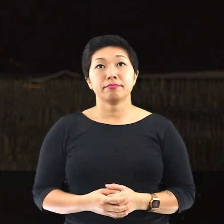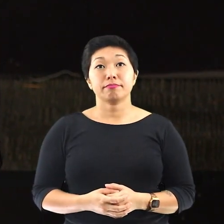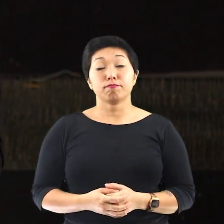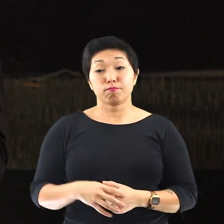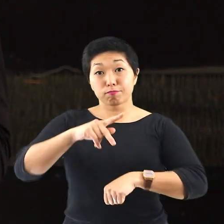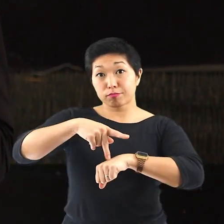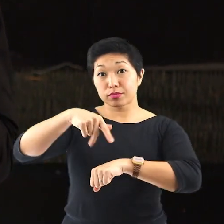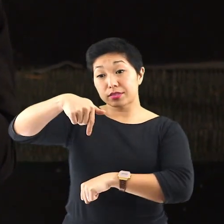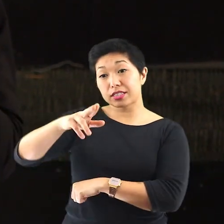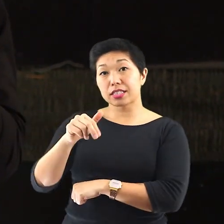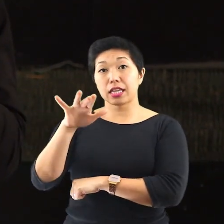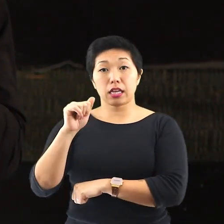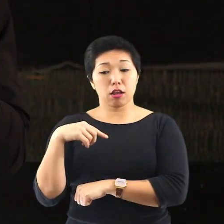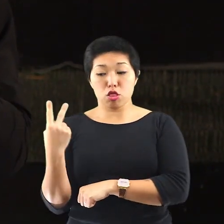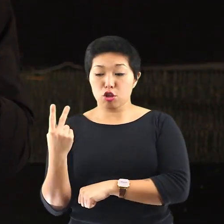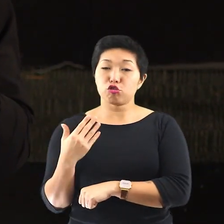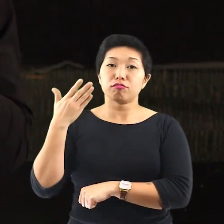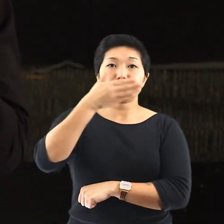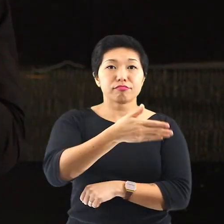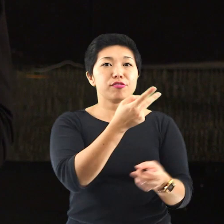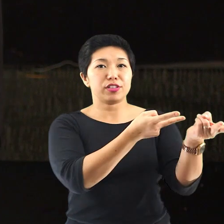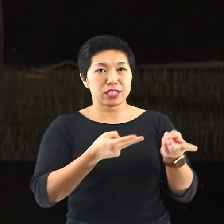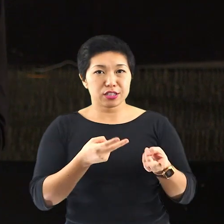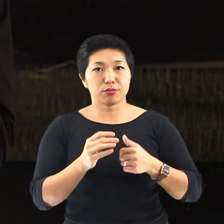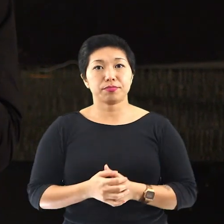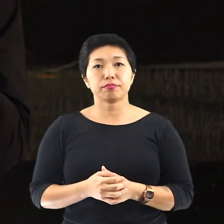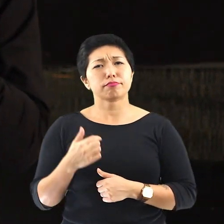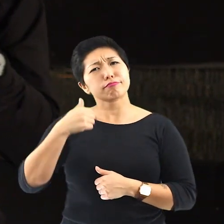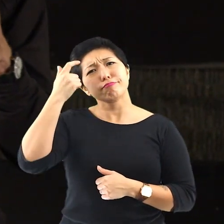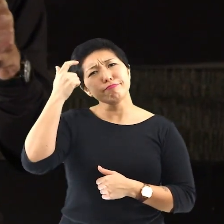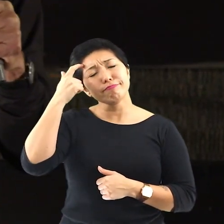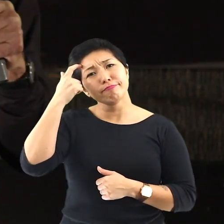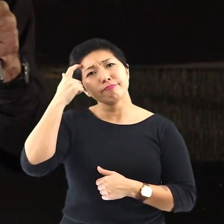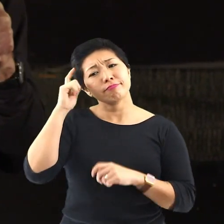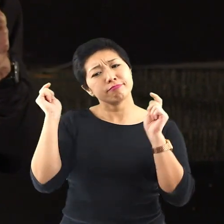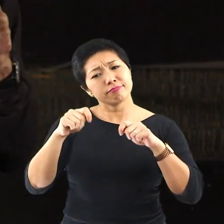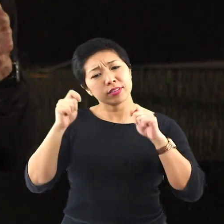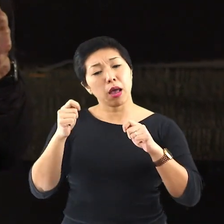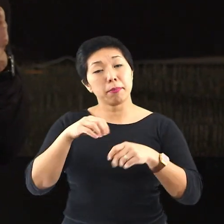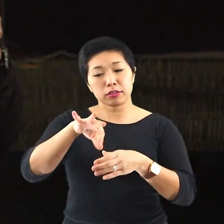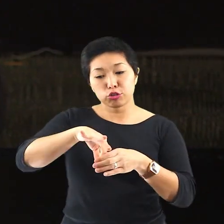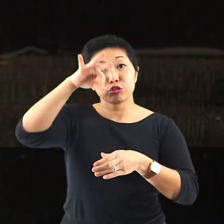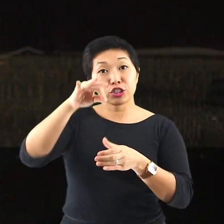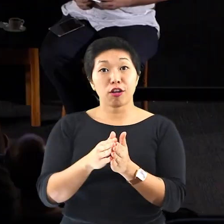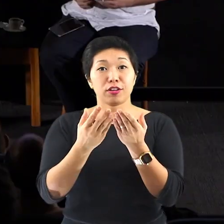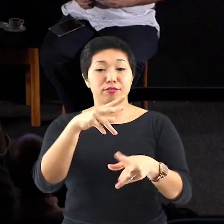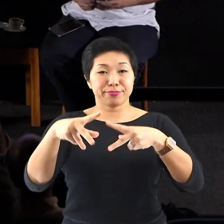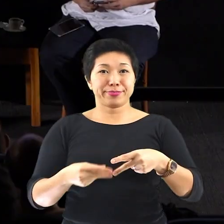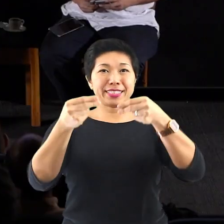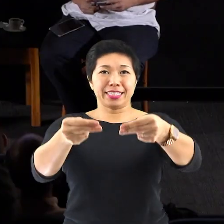do Quênia, que nós visitamos. E eu pensei, então, de sortear esse livro aqui,